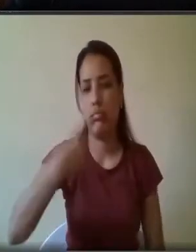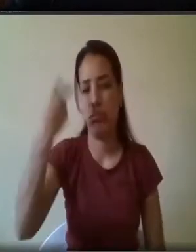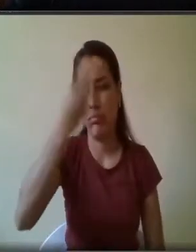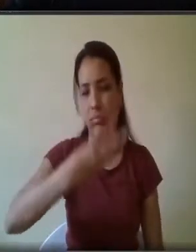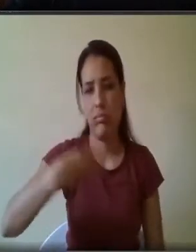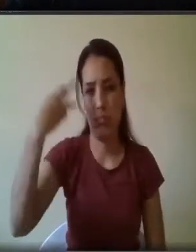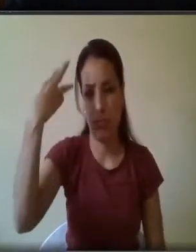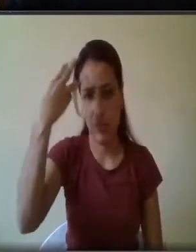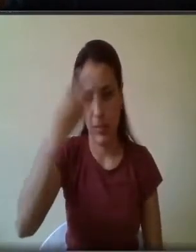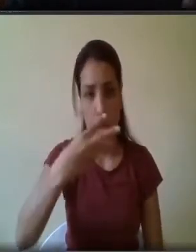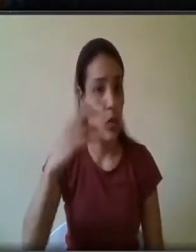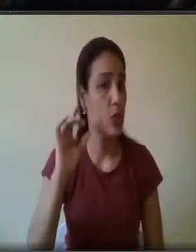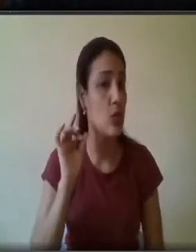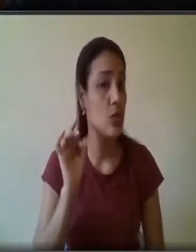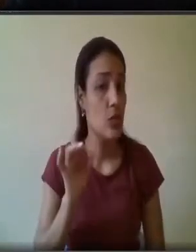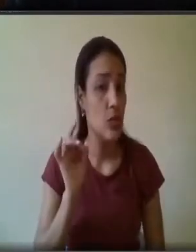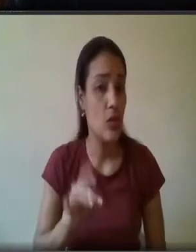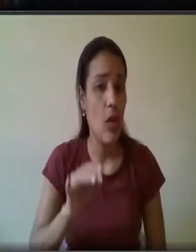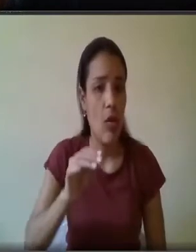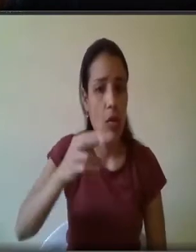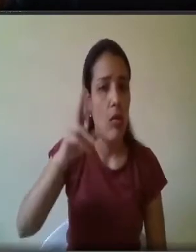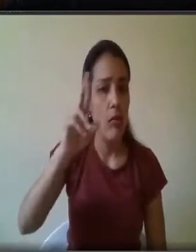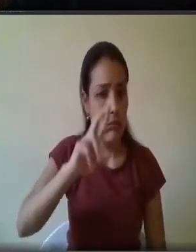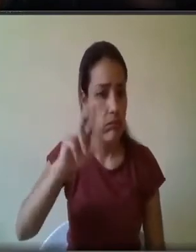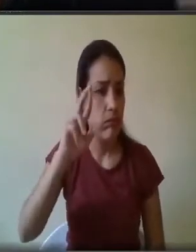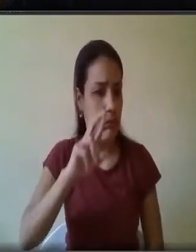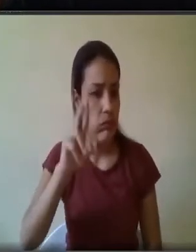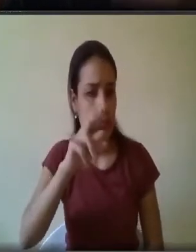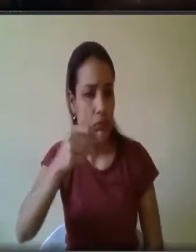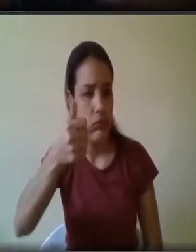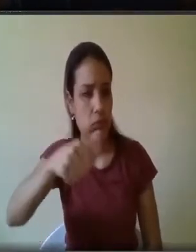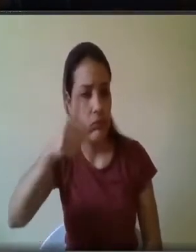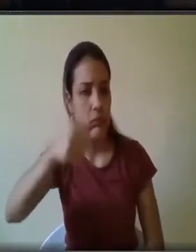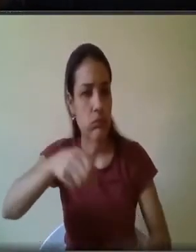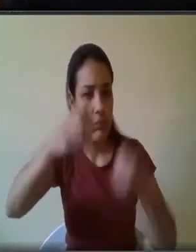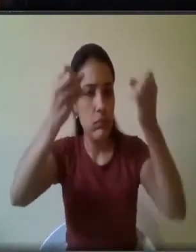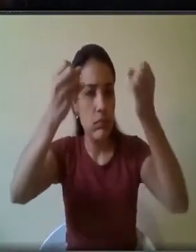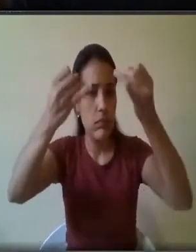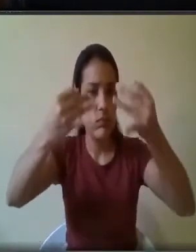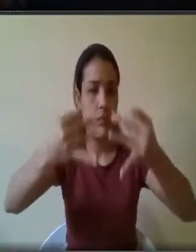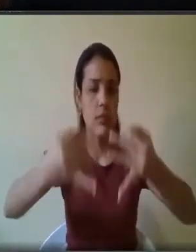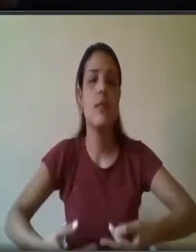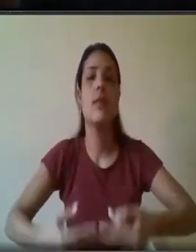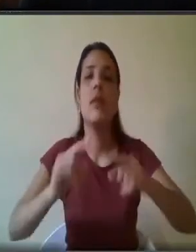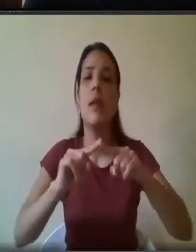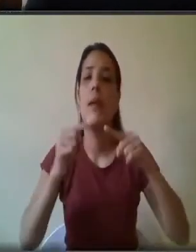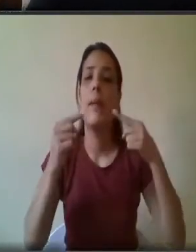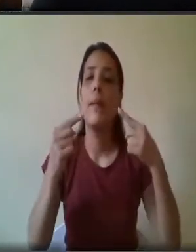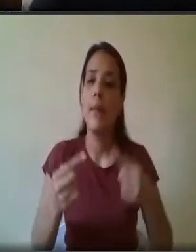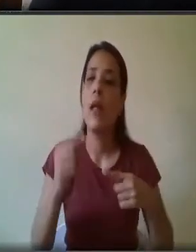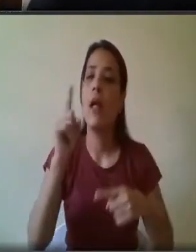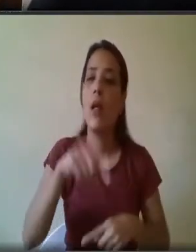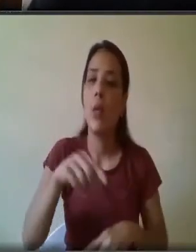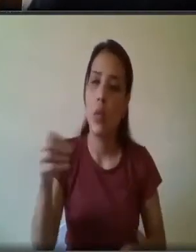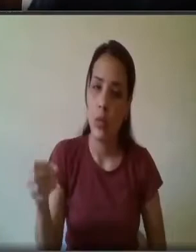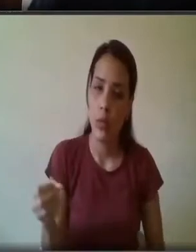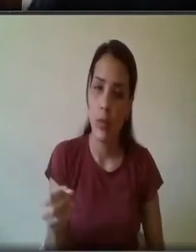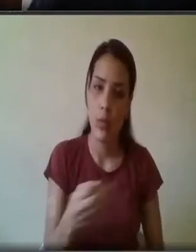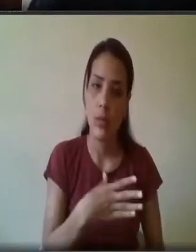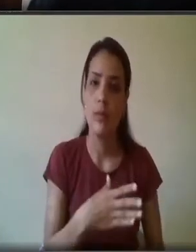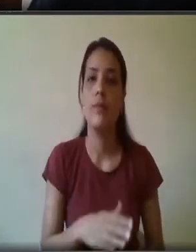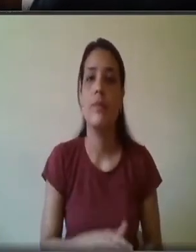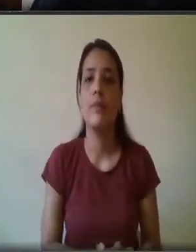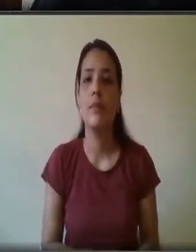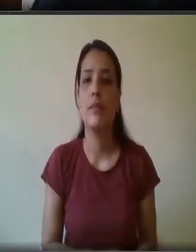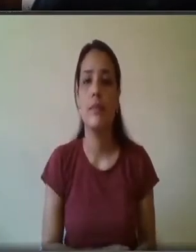fazendo uma análise, pessoal, dessa. E aí aqui a nova margem passiva, né? Então, a margem